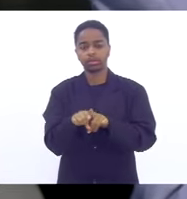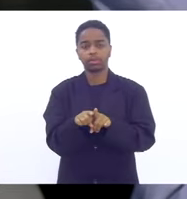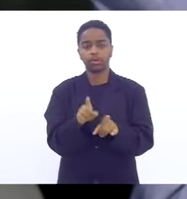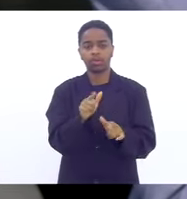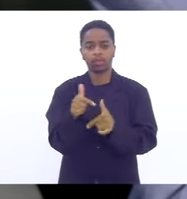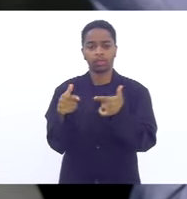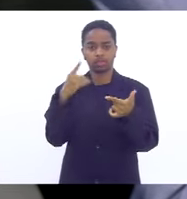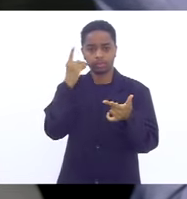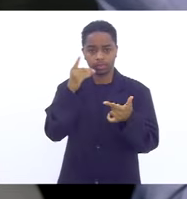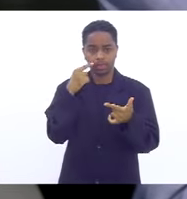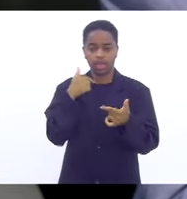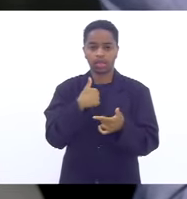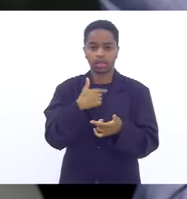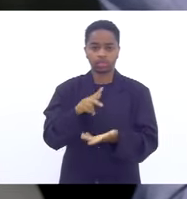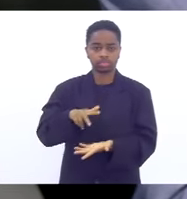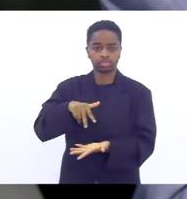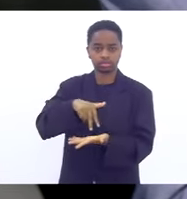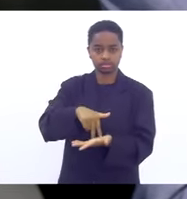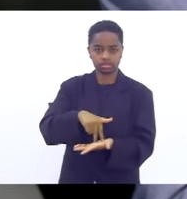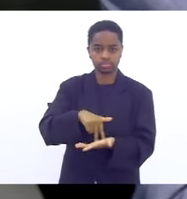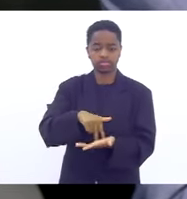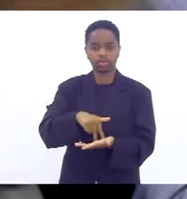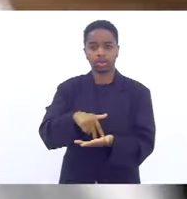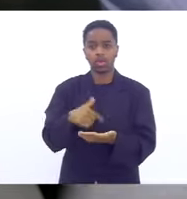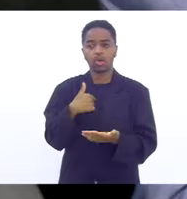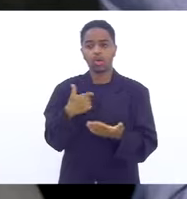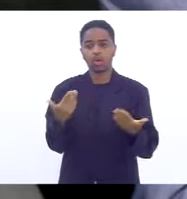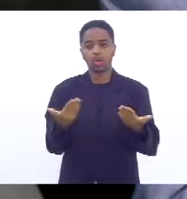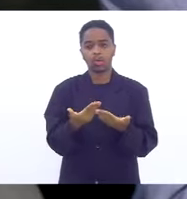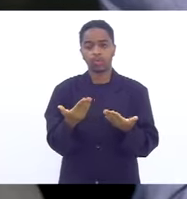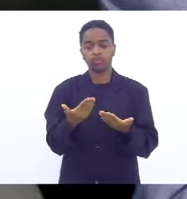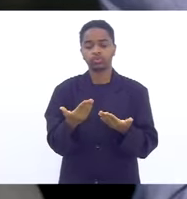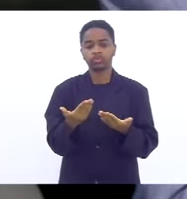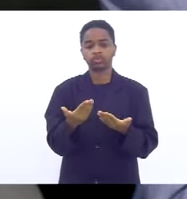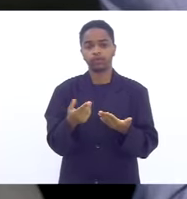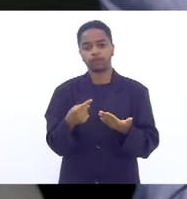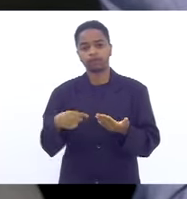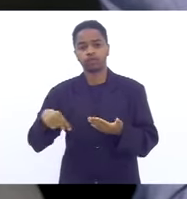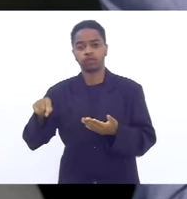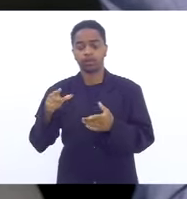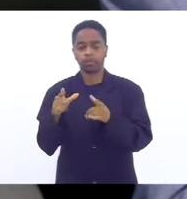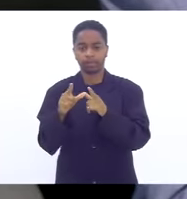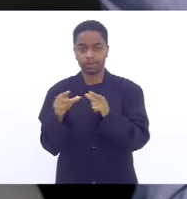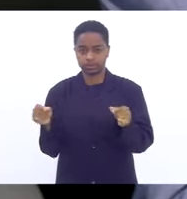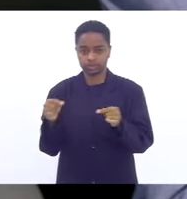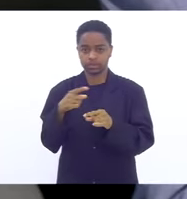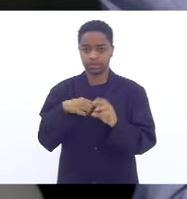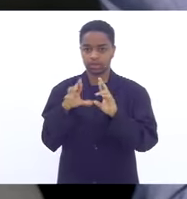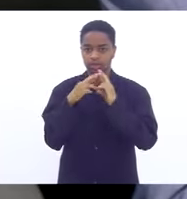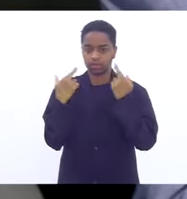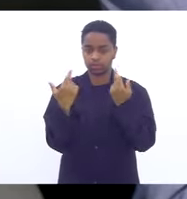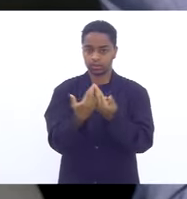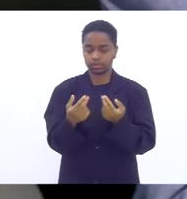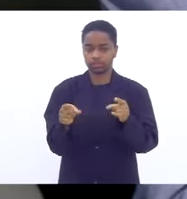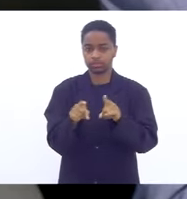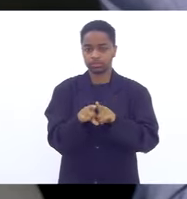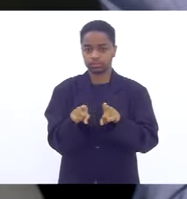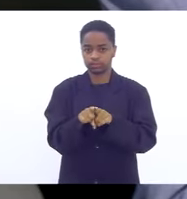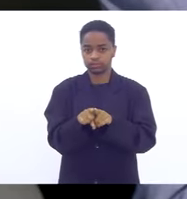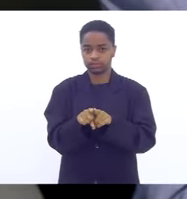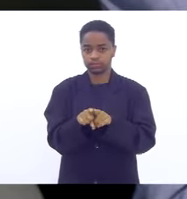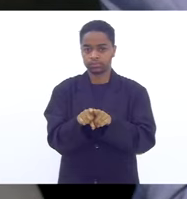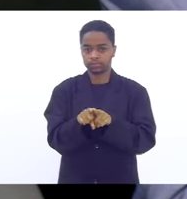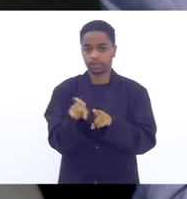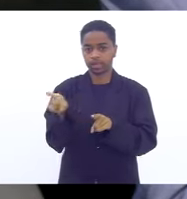colocar à disposição. Eu estou indo hoje, né? Saio dessa reunião que vou a Brasília para uma reunião também na